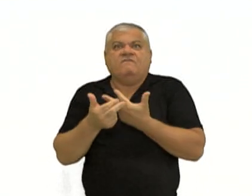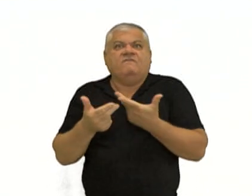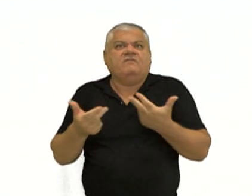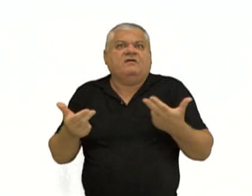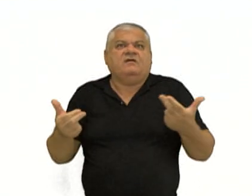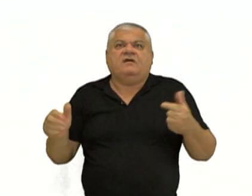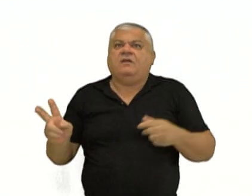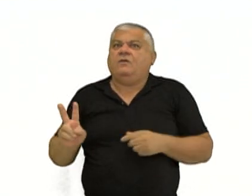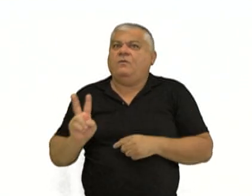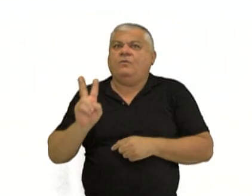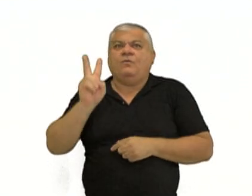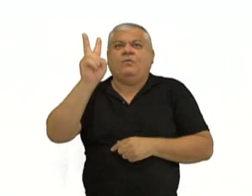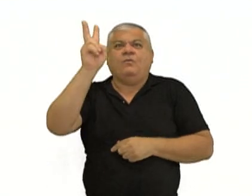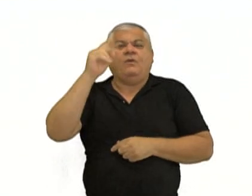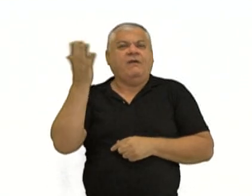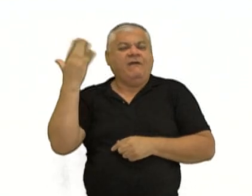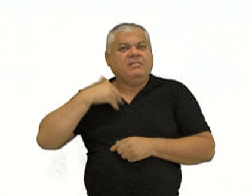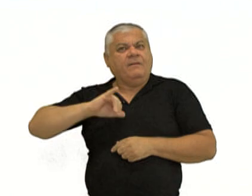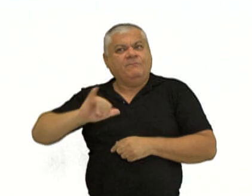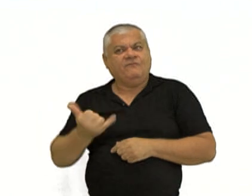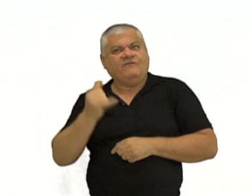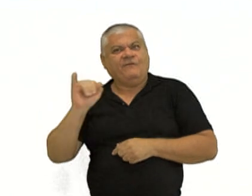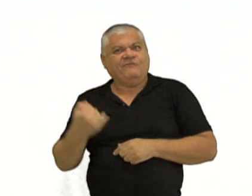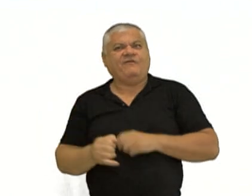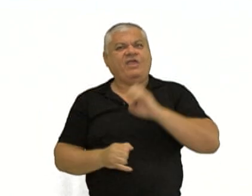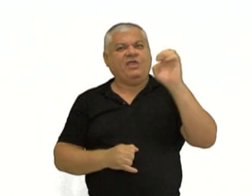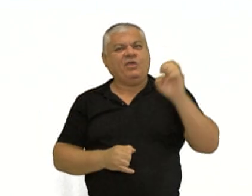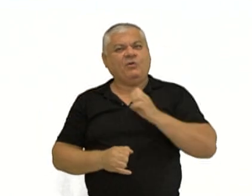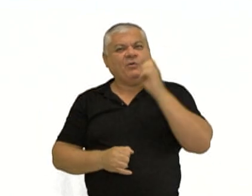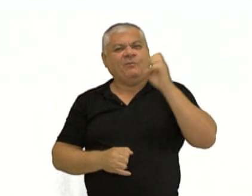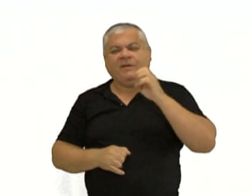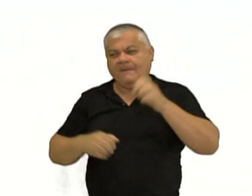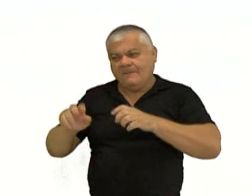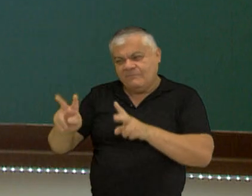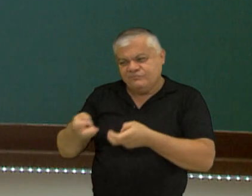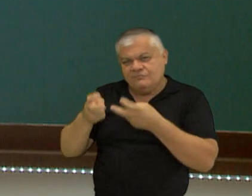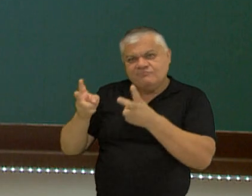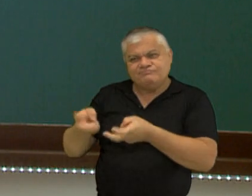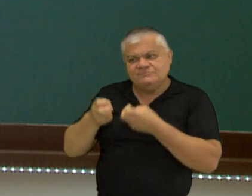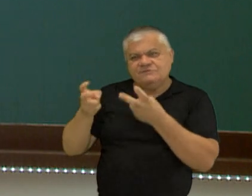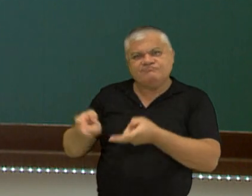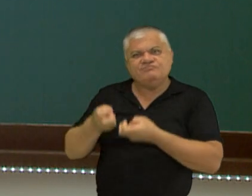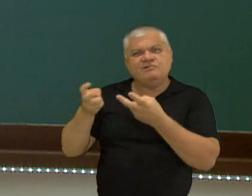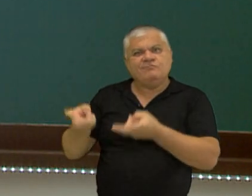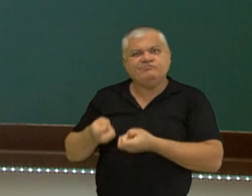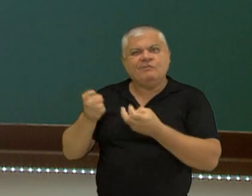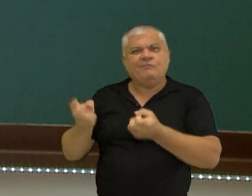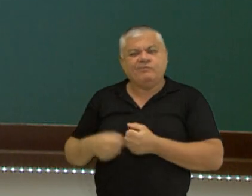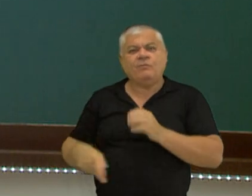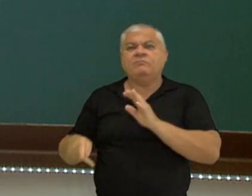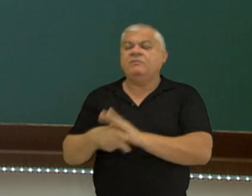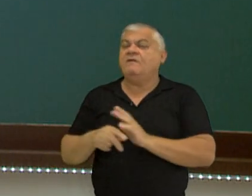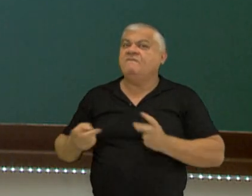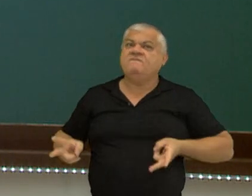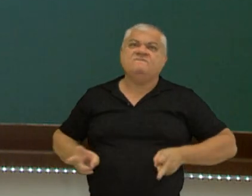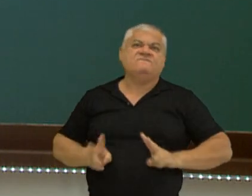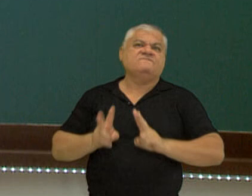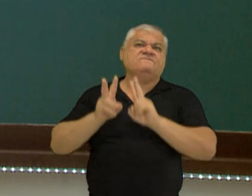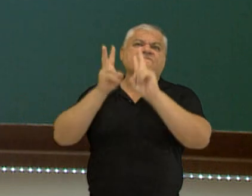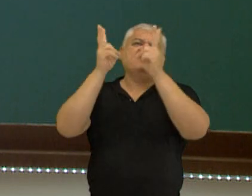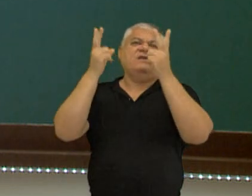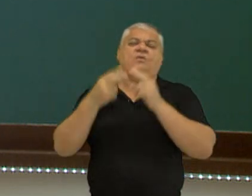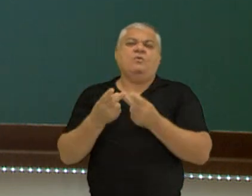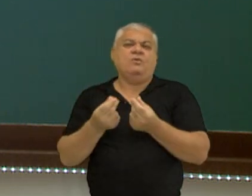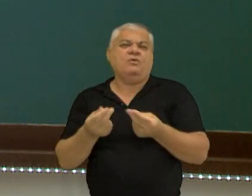foi muito explorado pelos europeus. É um continente muito rico em recursos naturais, em recursos